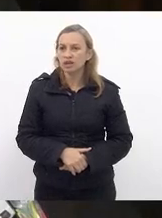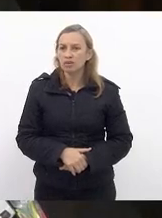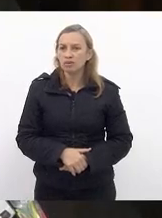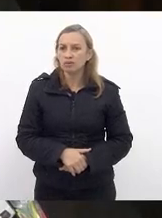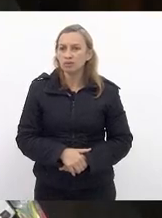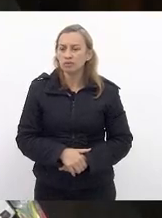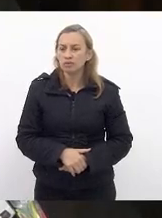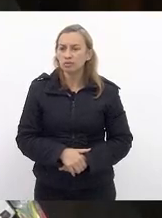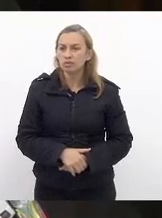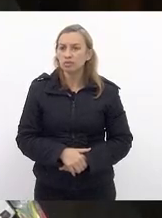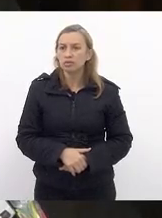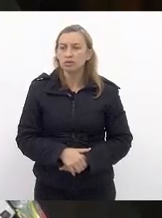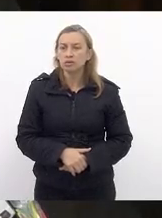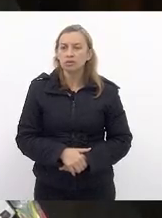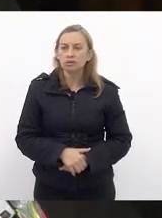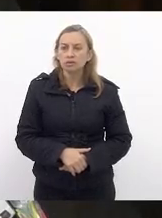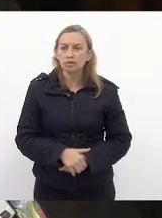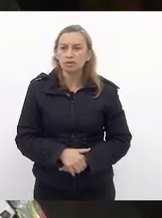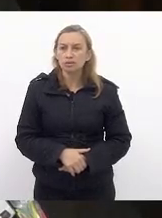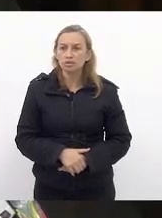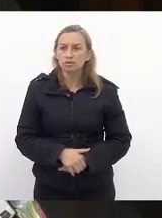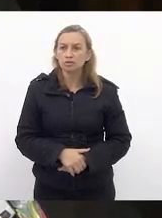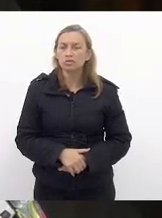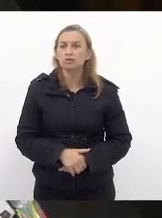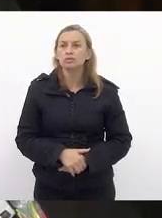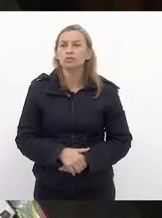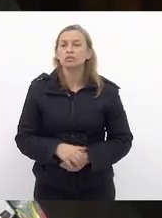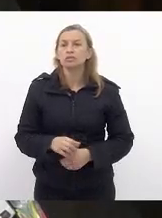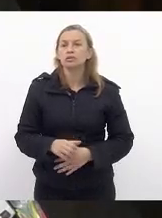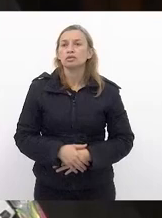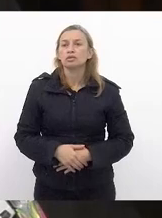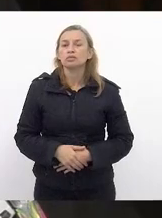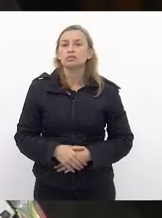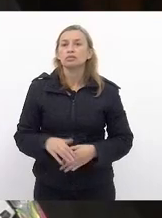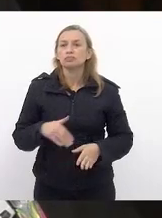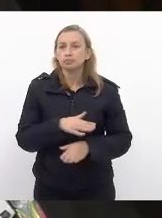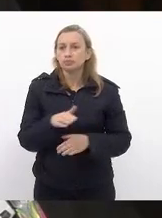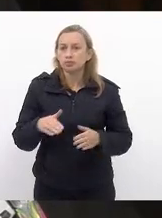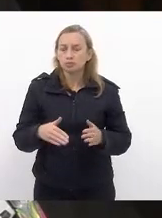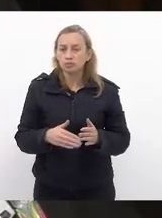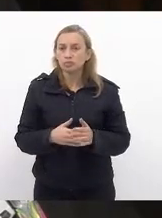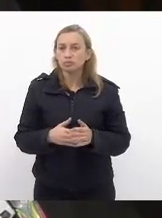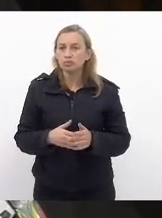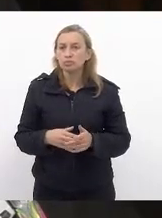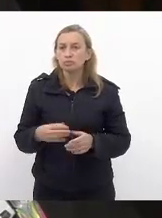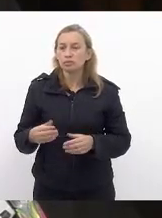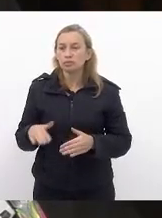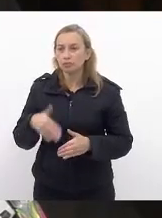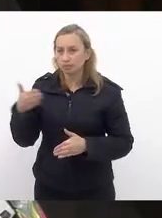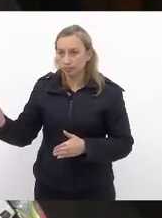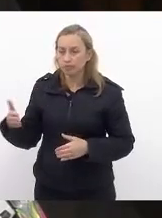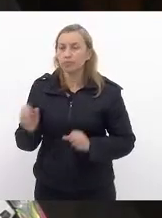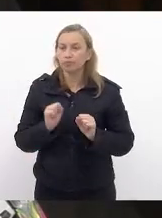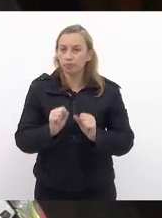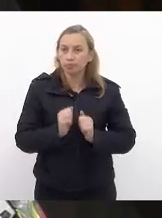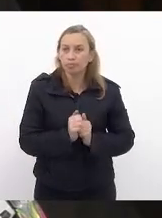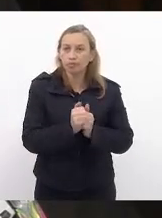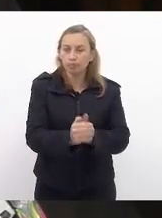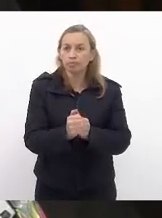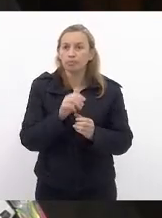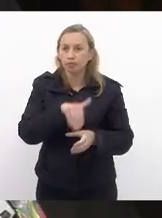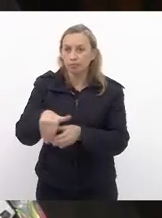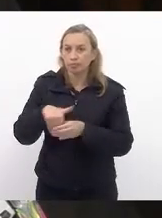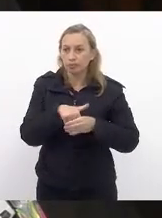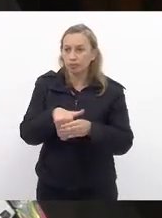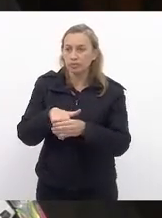mecanismo Deputado antes para concluir só ou de imagem para que a multidão E lá fora possa acompanhar a